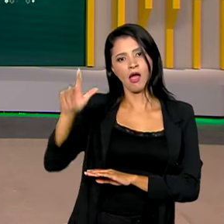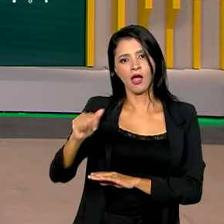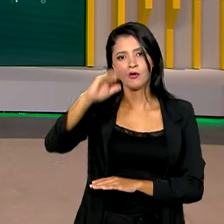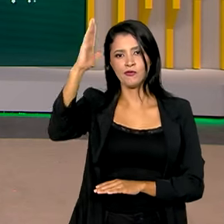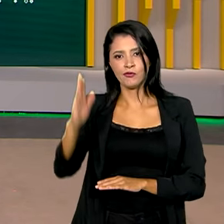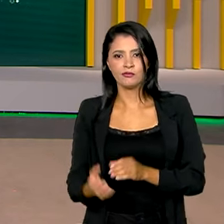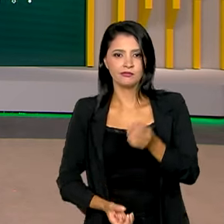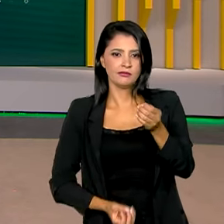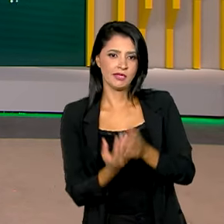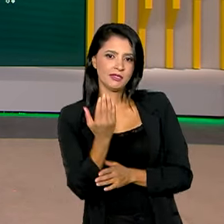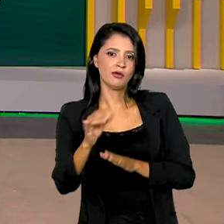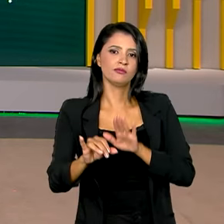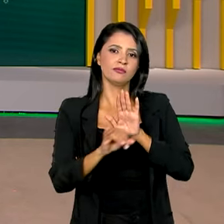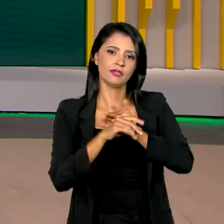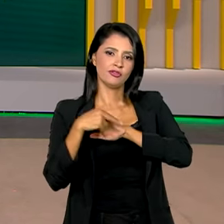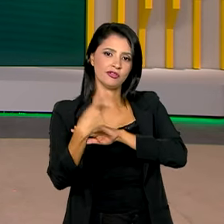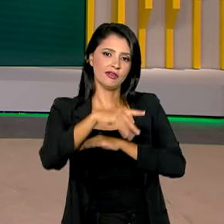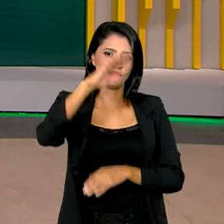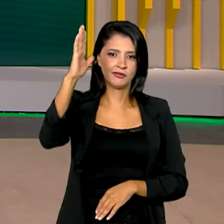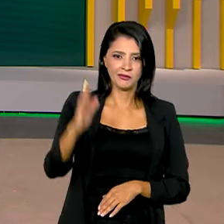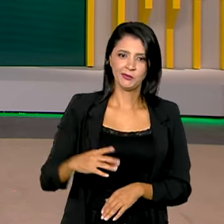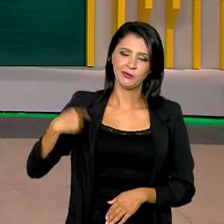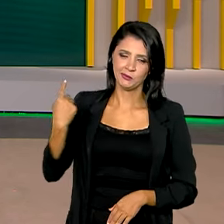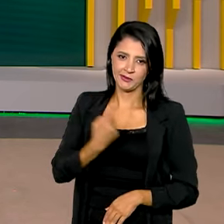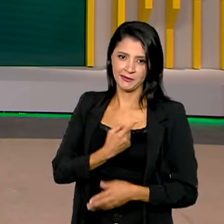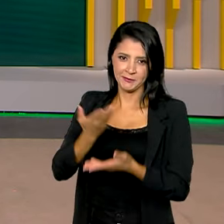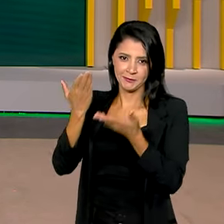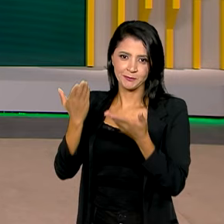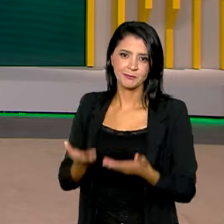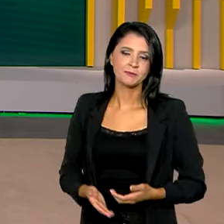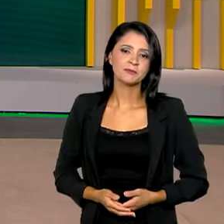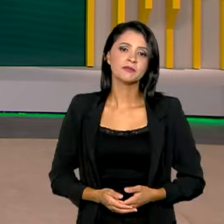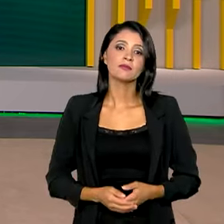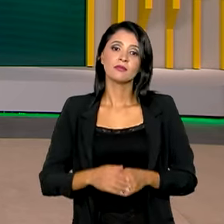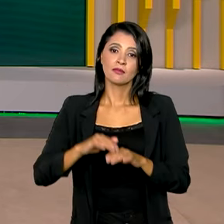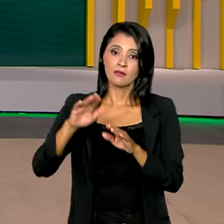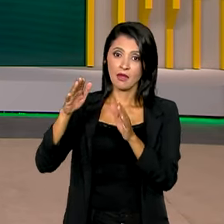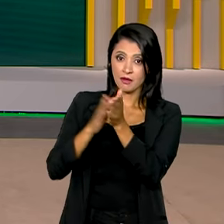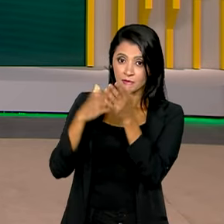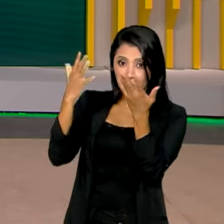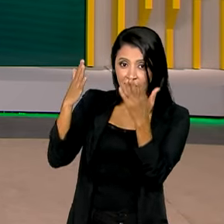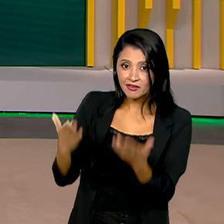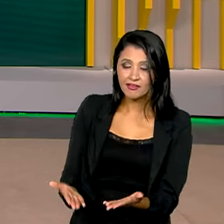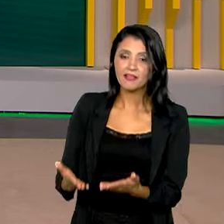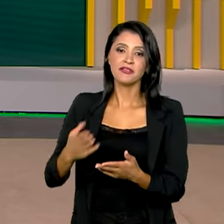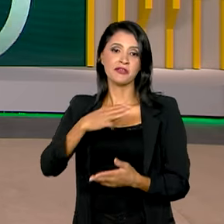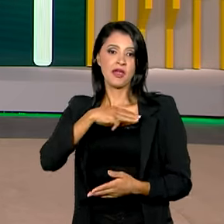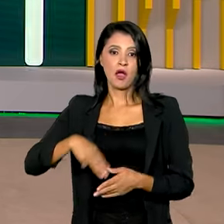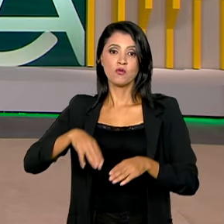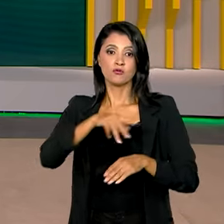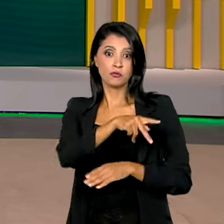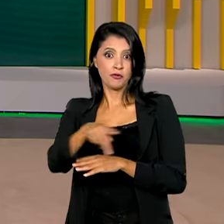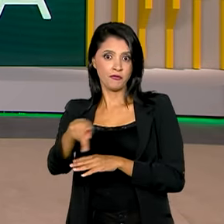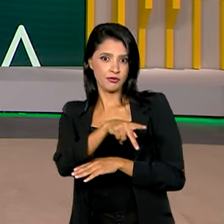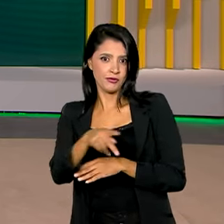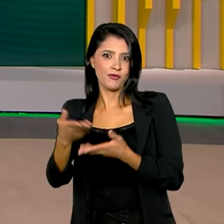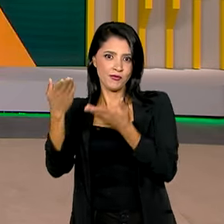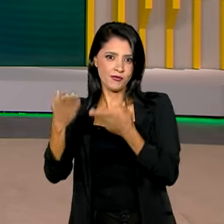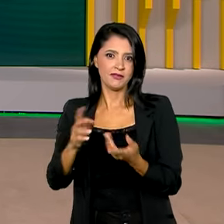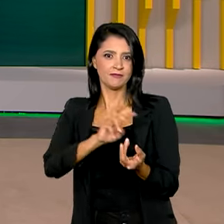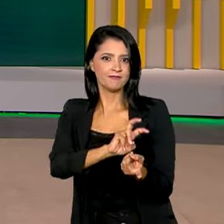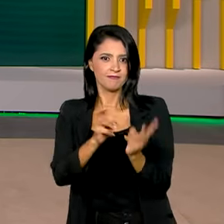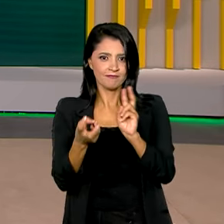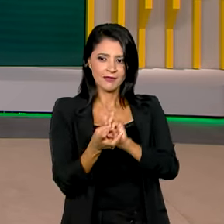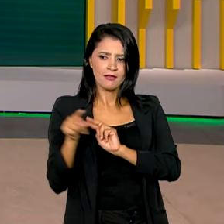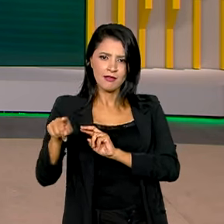na construção da identidade do nosso país. E para homenagear os mestres capoeiristas, que são aqueles que ensinam